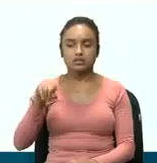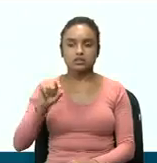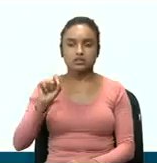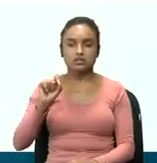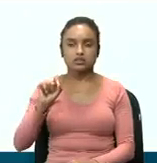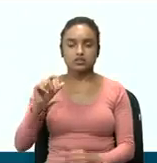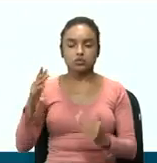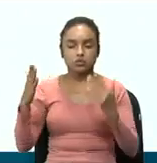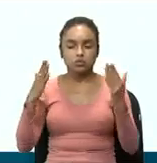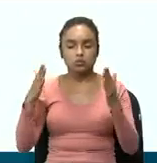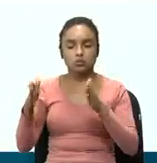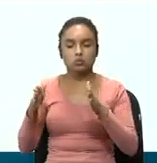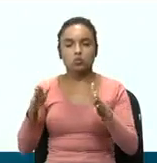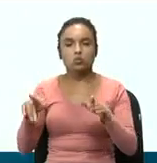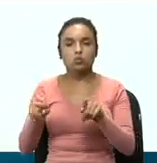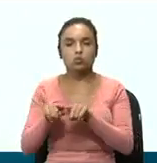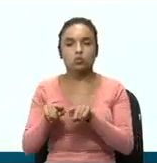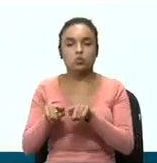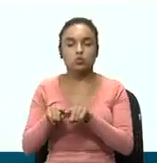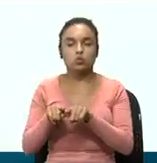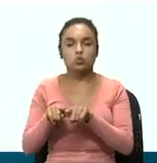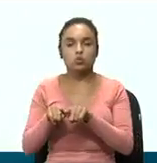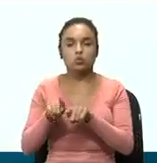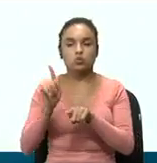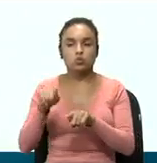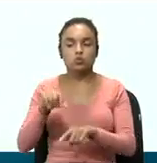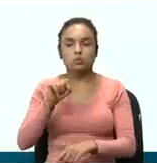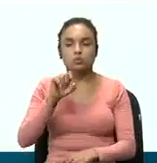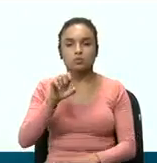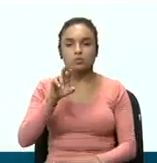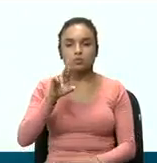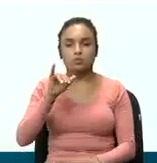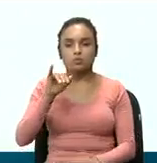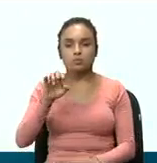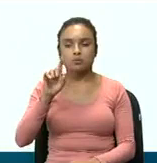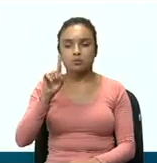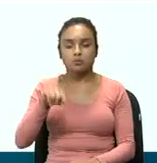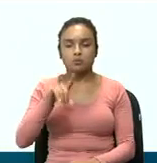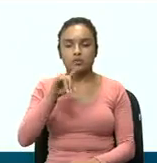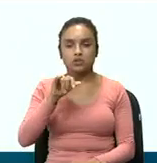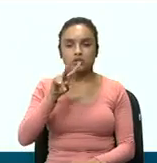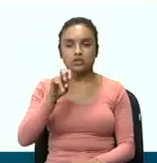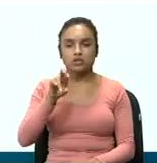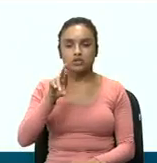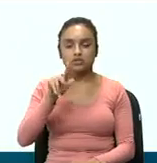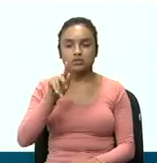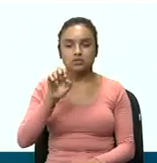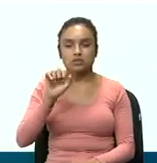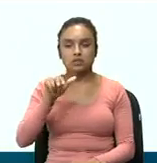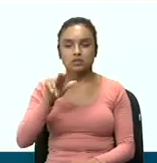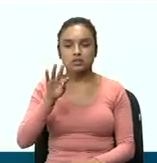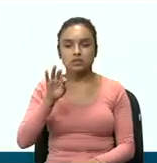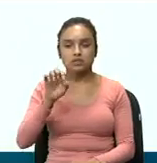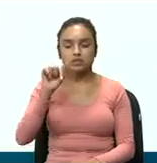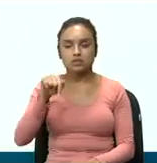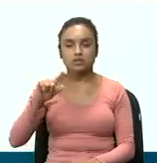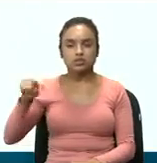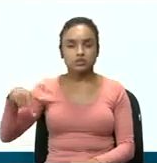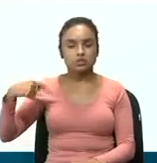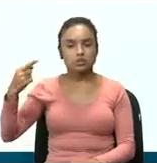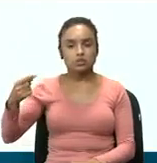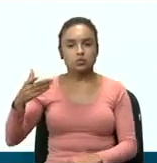estou comparando também é uma série divergente. Ok? No